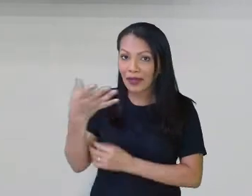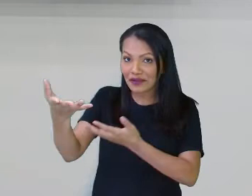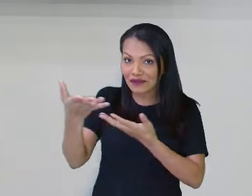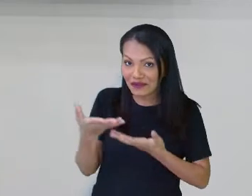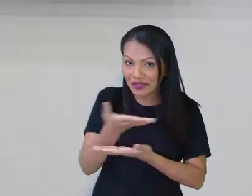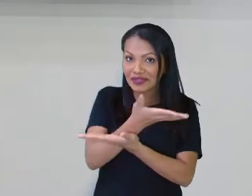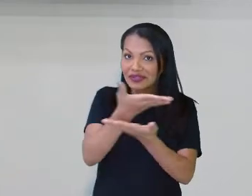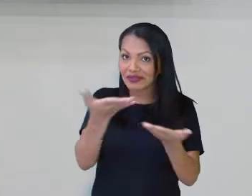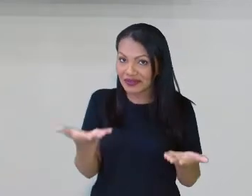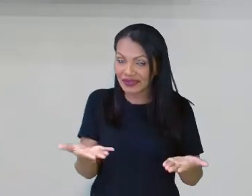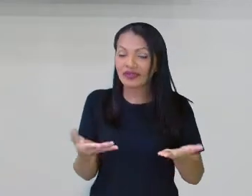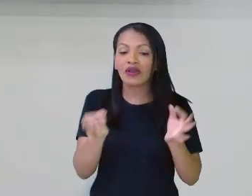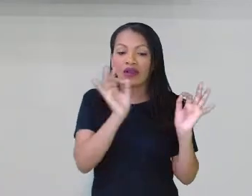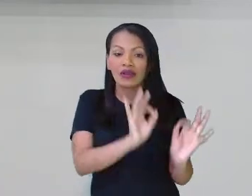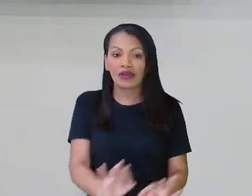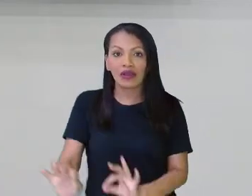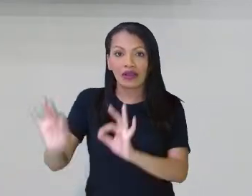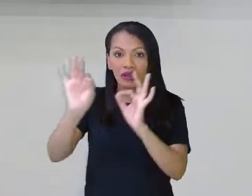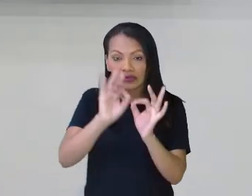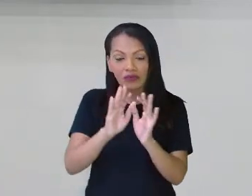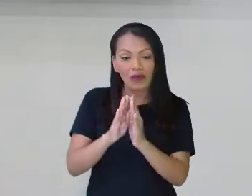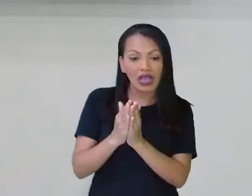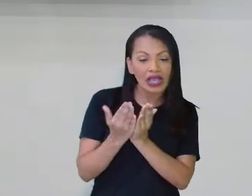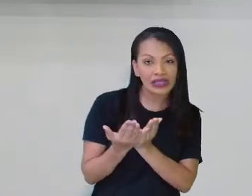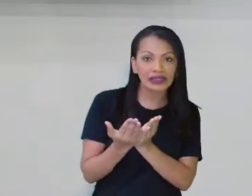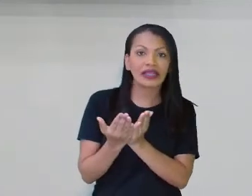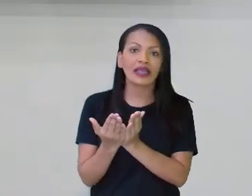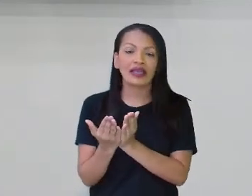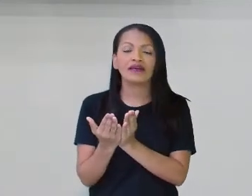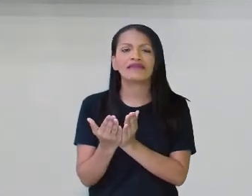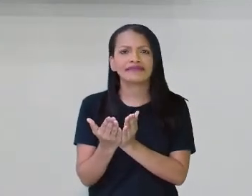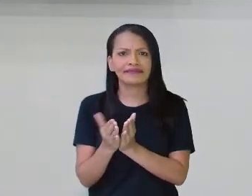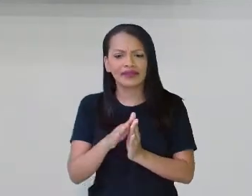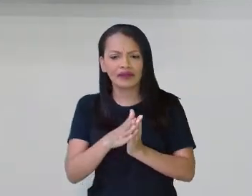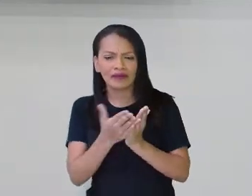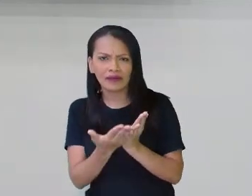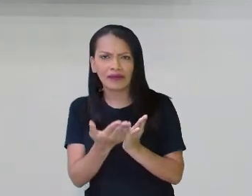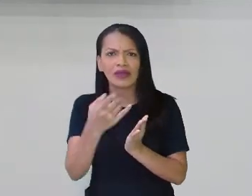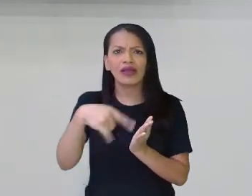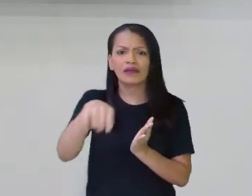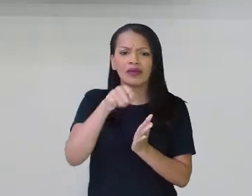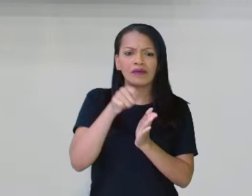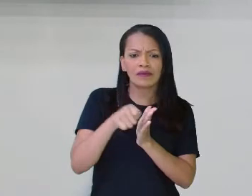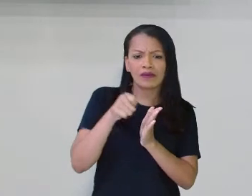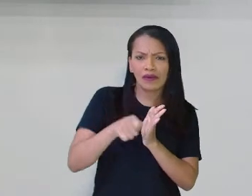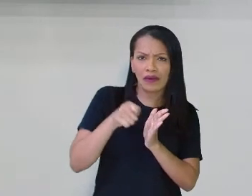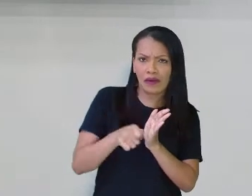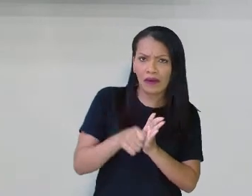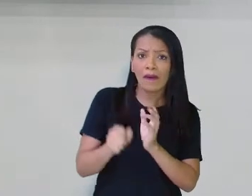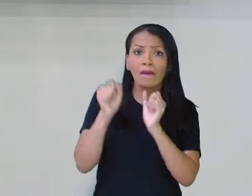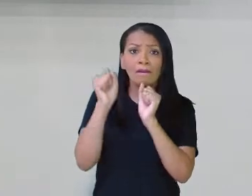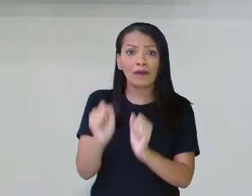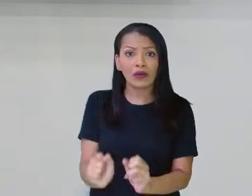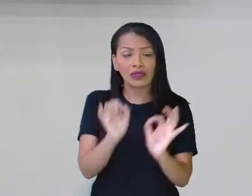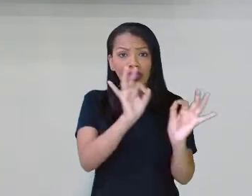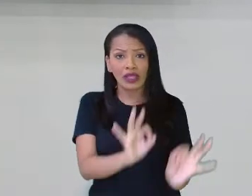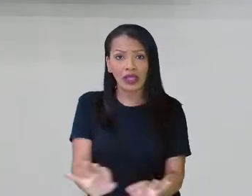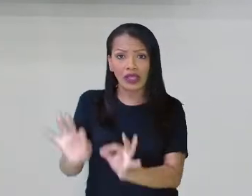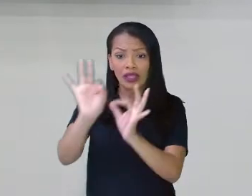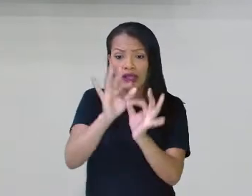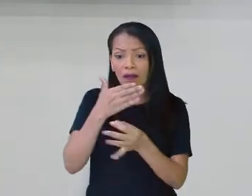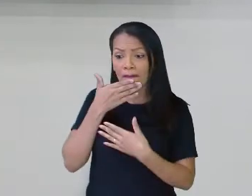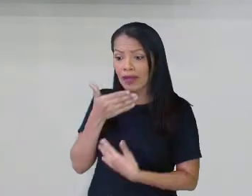bem-vindo, esteja assistindo, pega o caderno, vai tirando, anotando, para poder acompanhar melhor